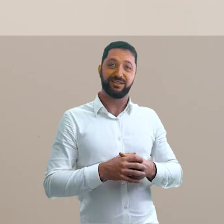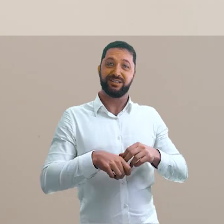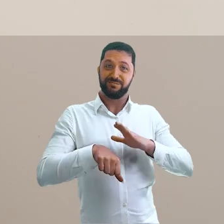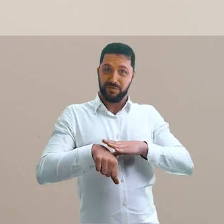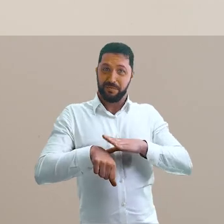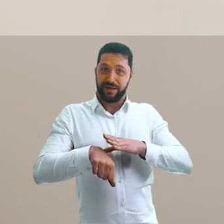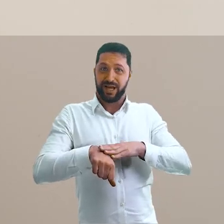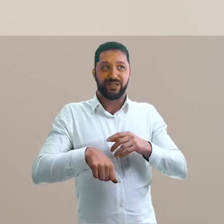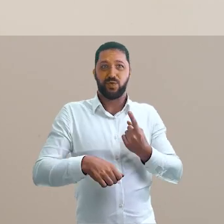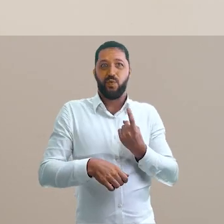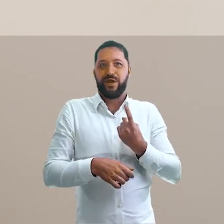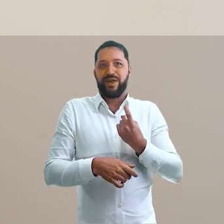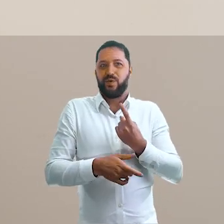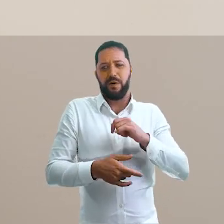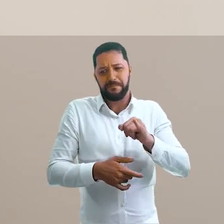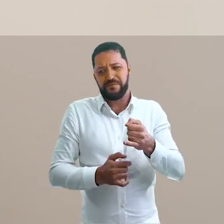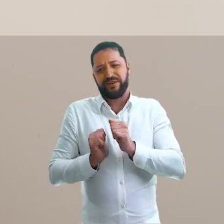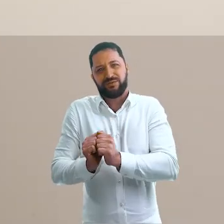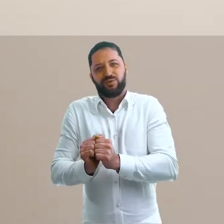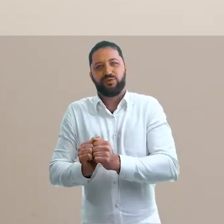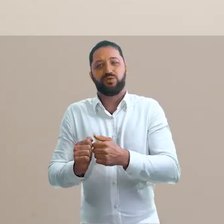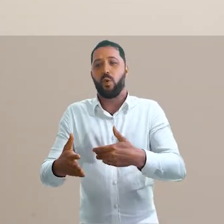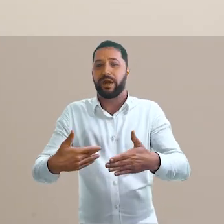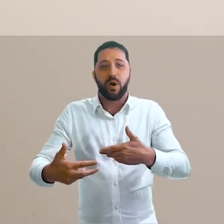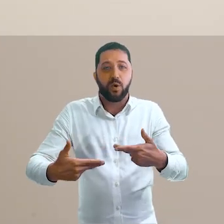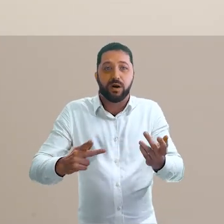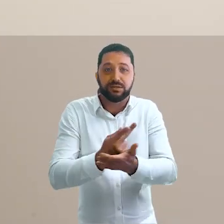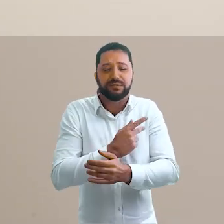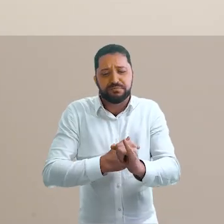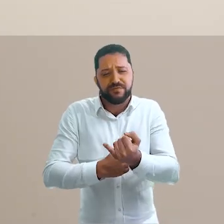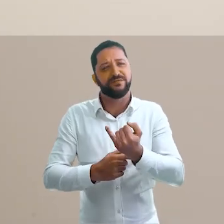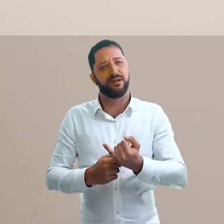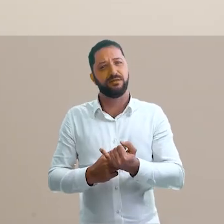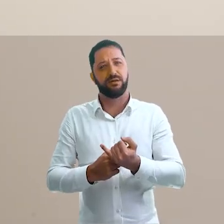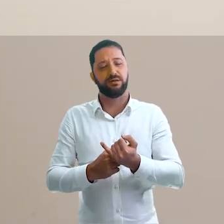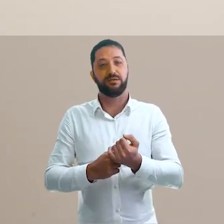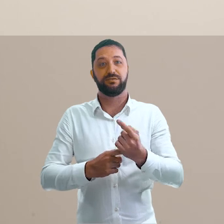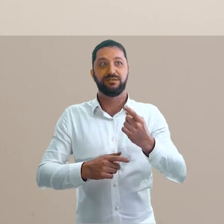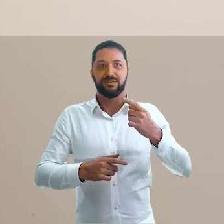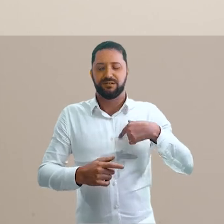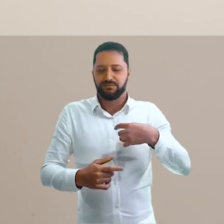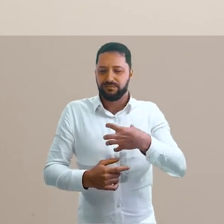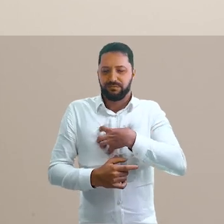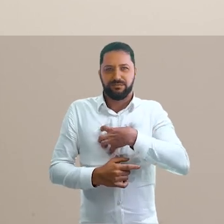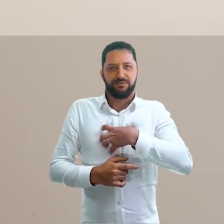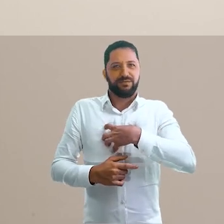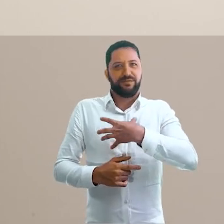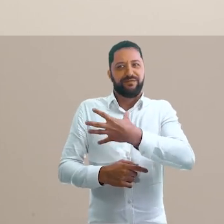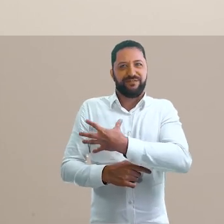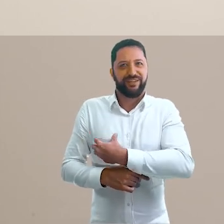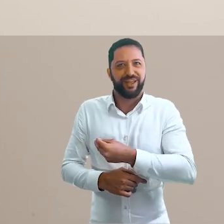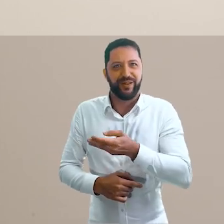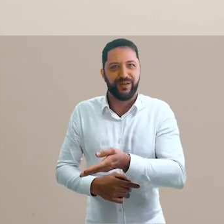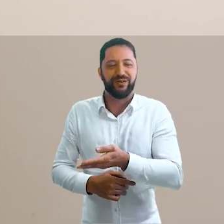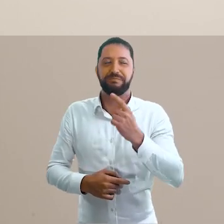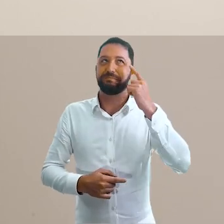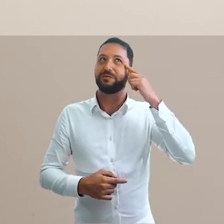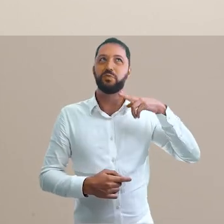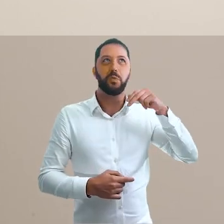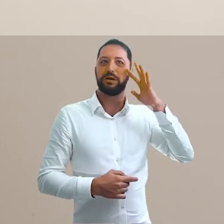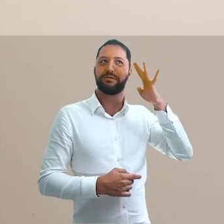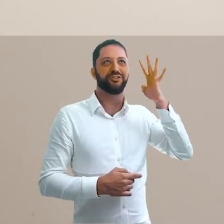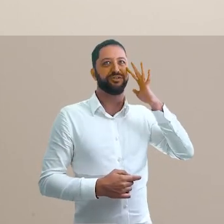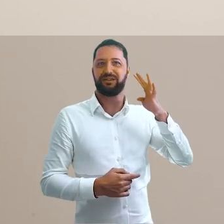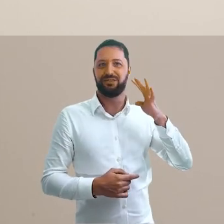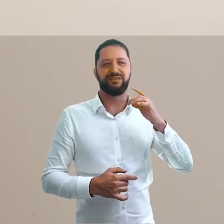instante ele é único e ele não volta atrás. Quando você vivenciar essa situação, Você vai provar algo na sua vida que